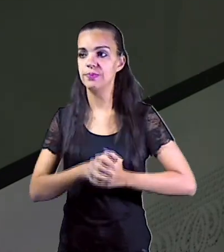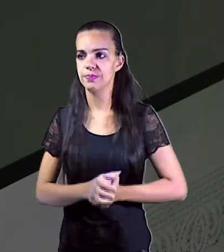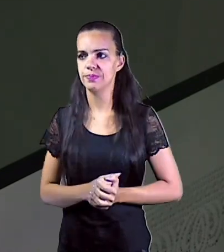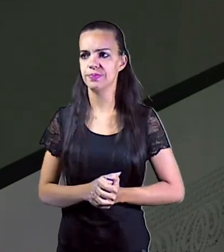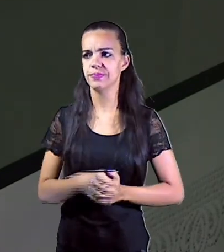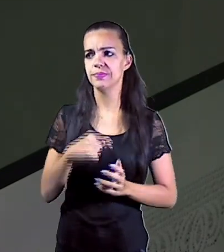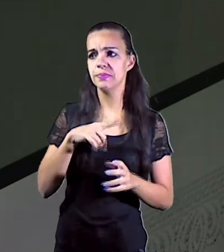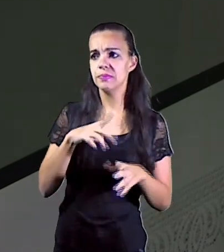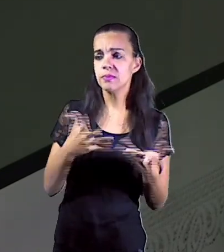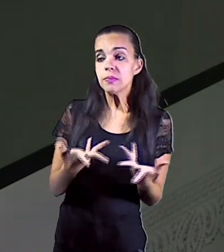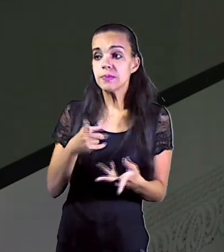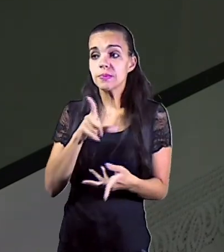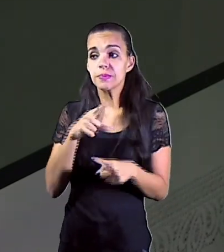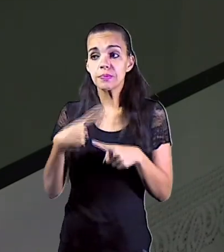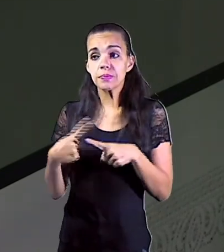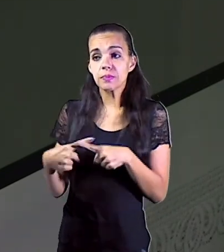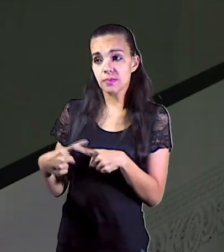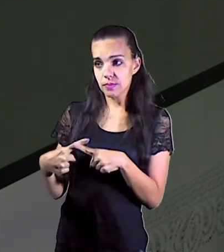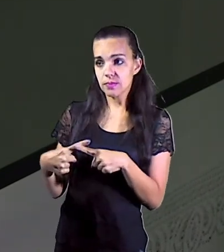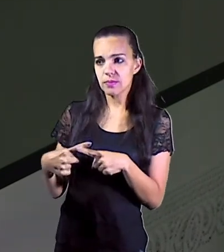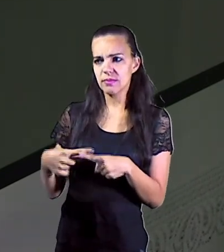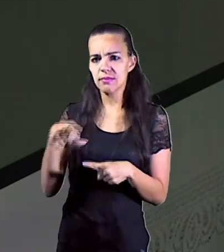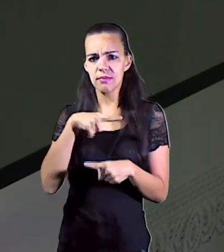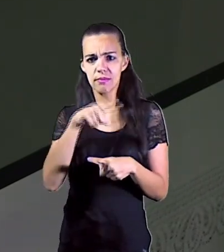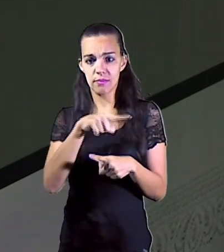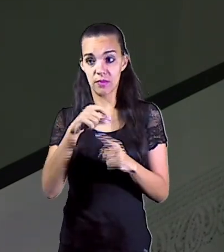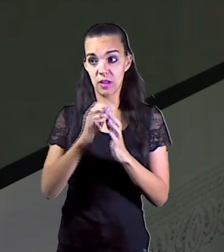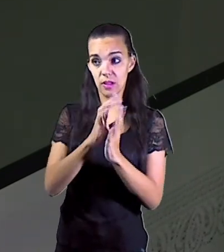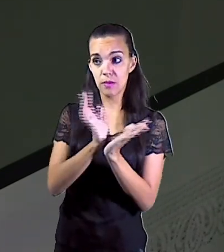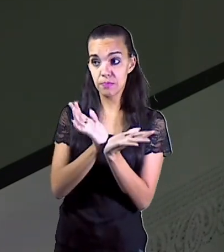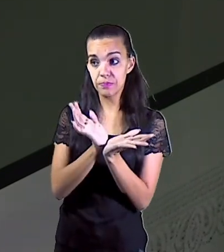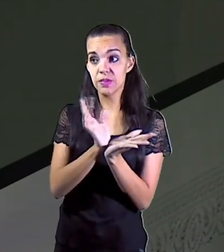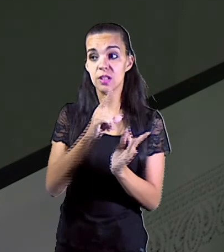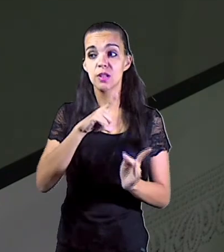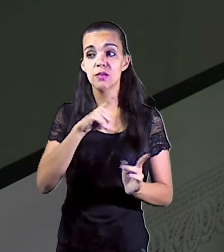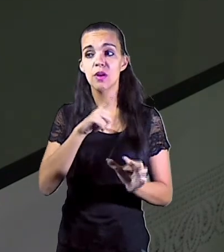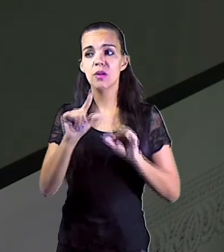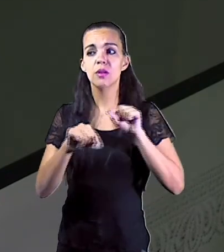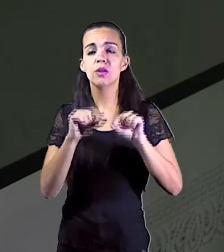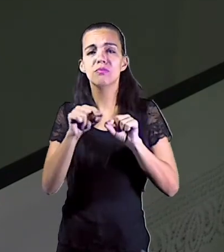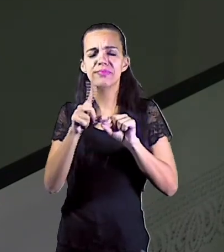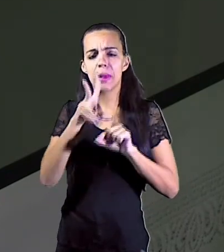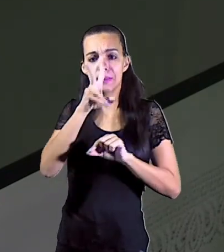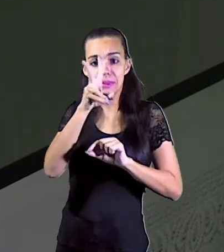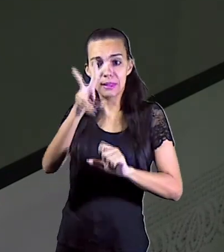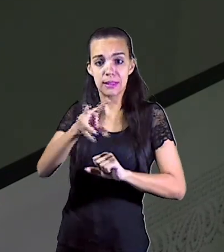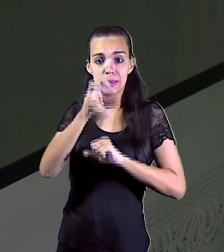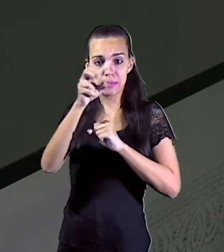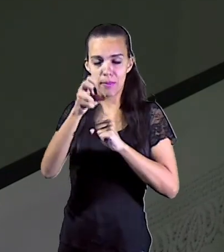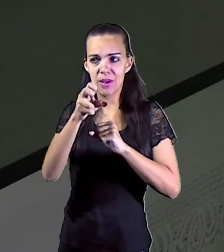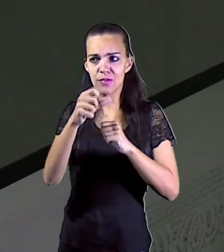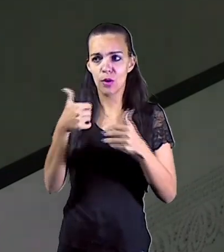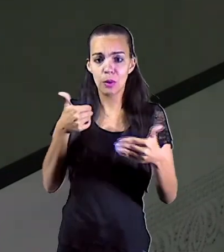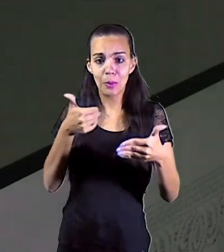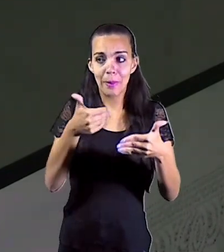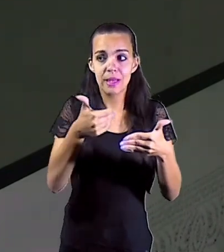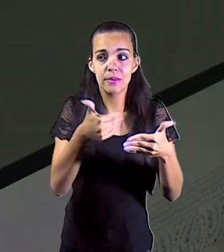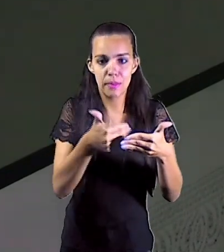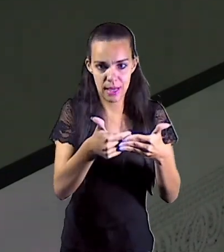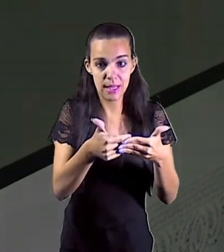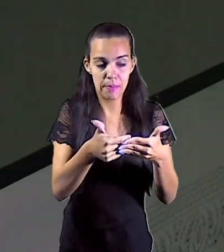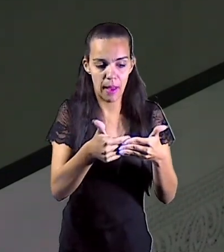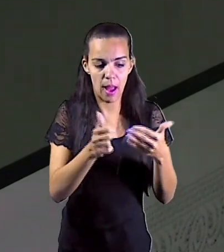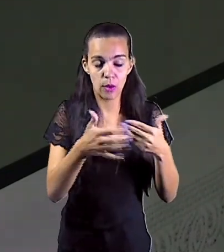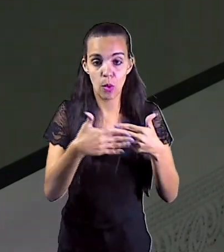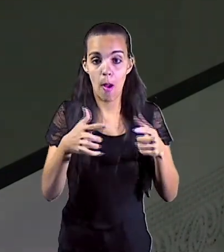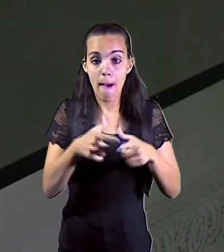perceber mais. Porque essa sombra, ela passa a não ser mais tão forte, tão nítida. Ela vai ficando maior,